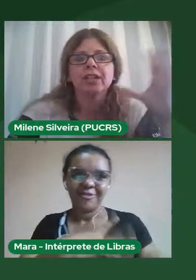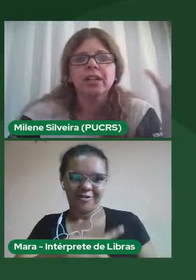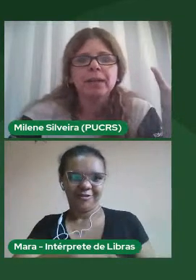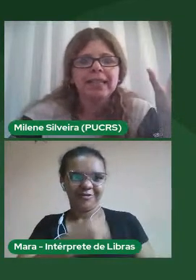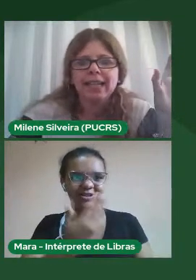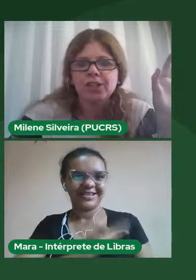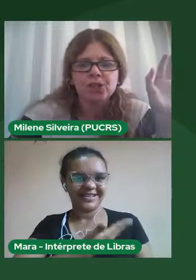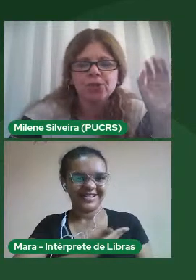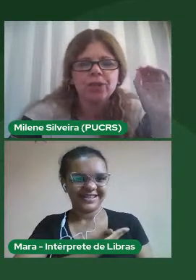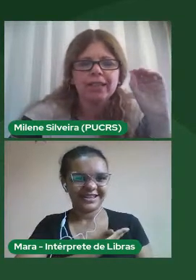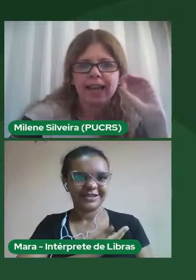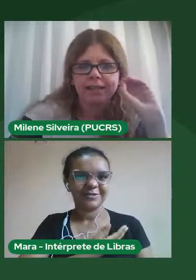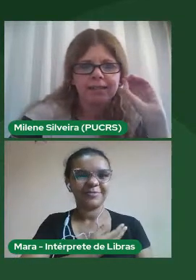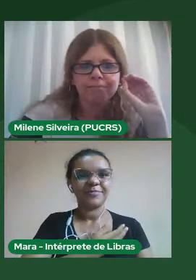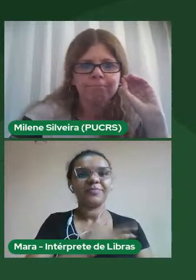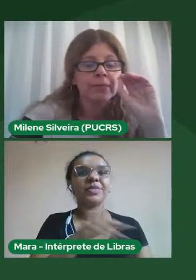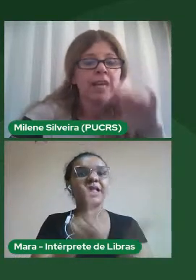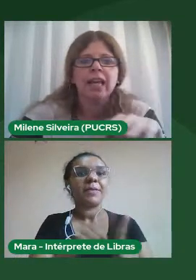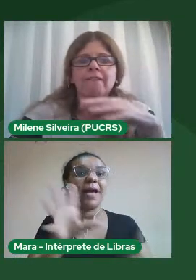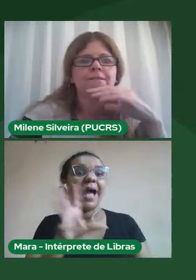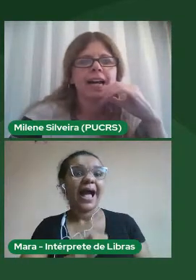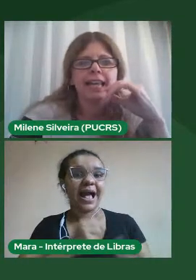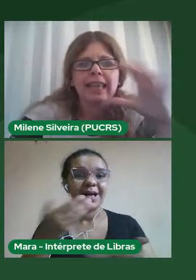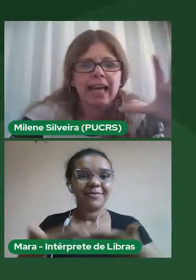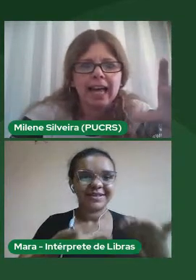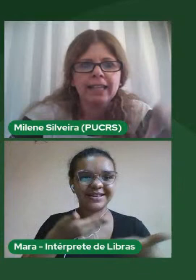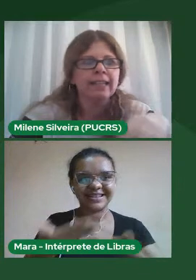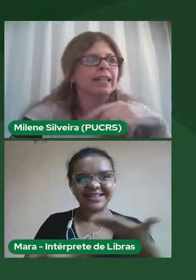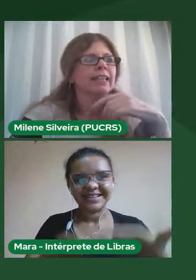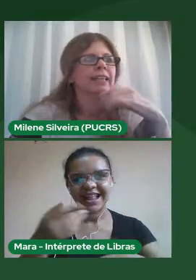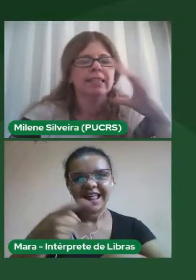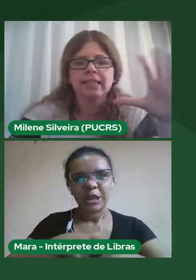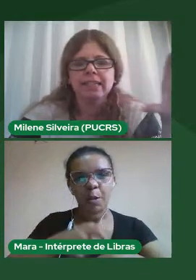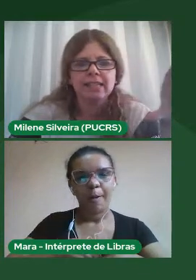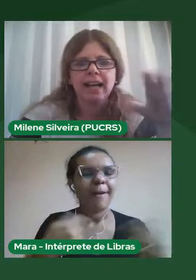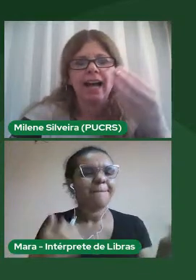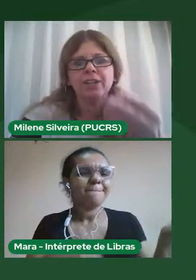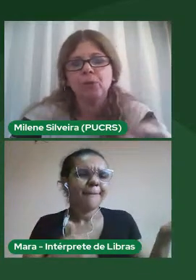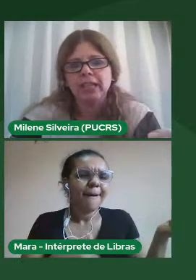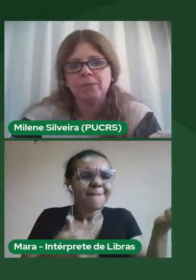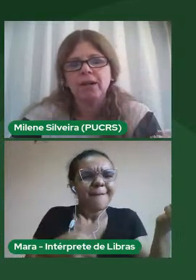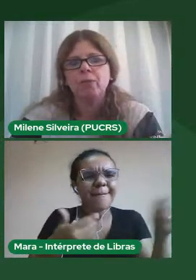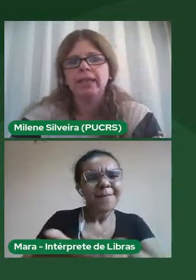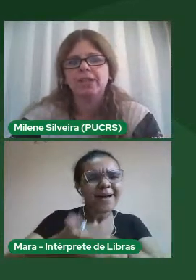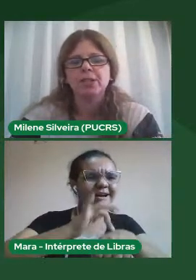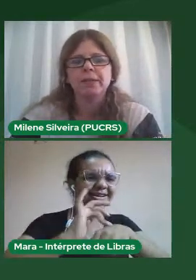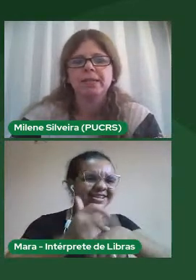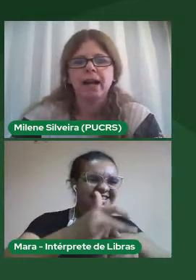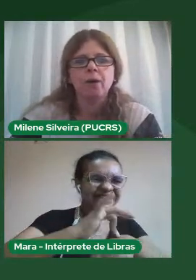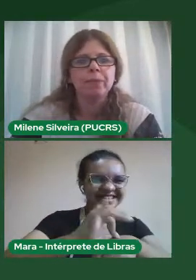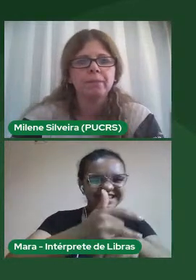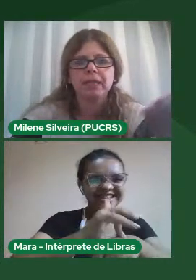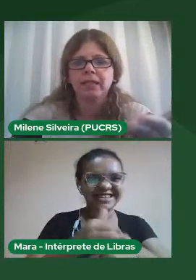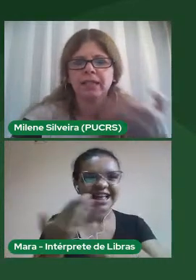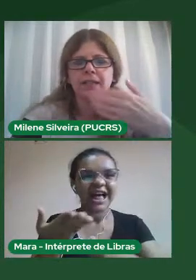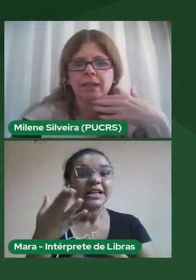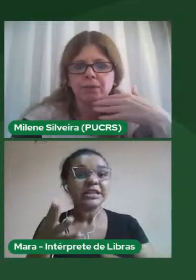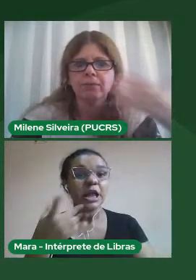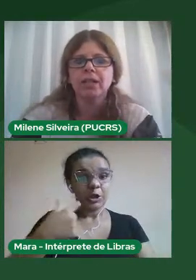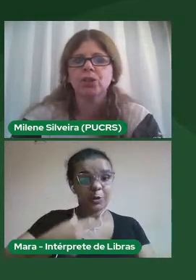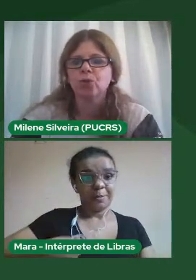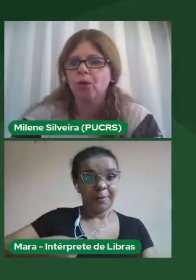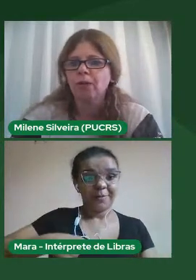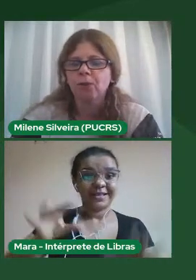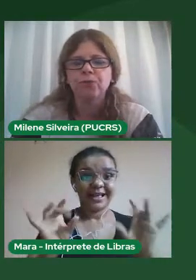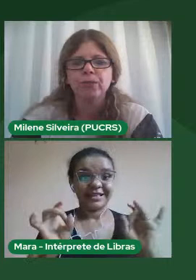A gente ama interagir nos coquetéis. Vai lá, dança. Ali botei uma homenagem especial para a menina que